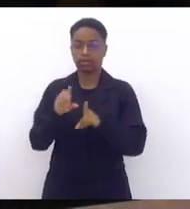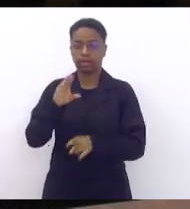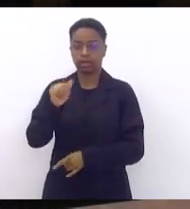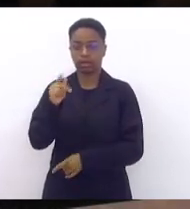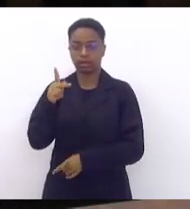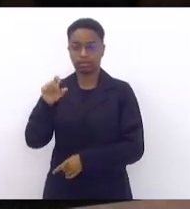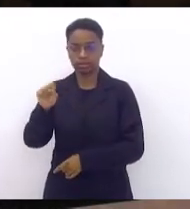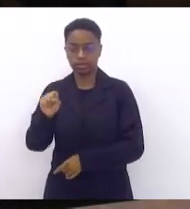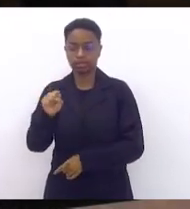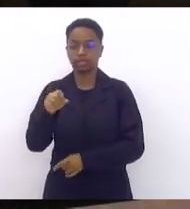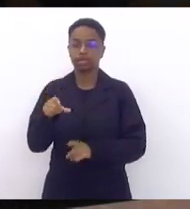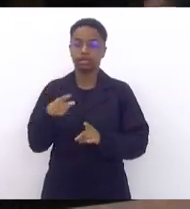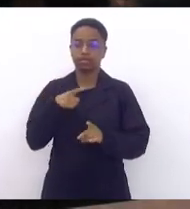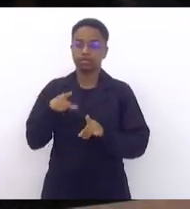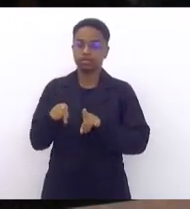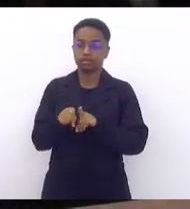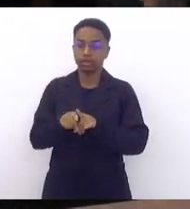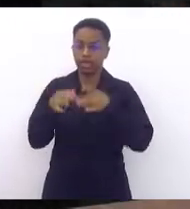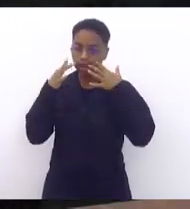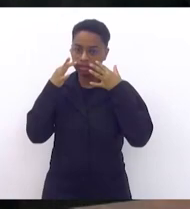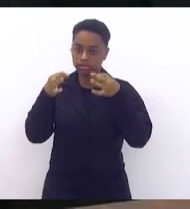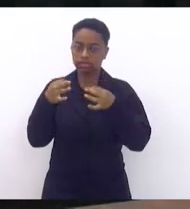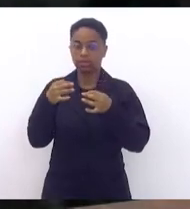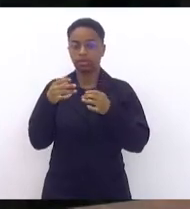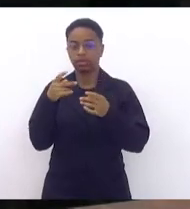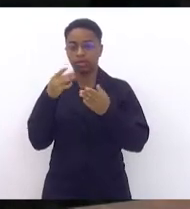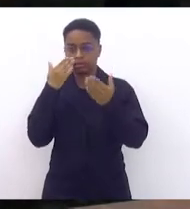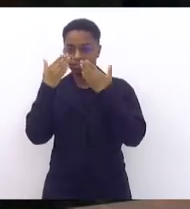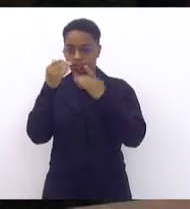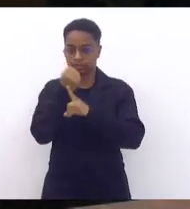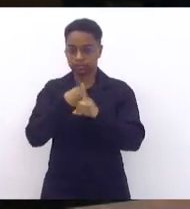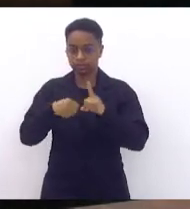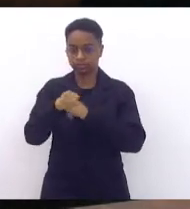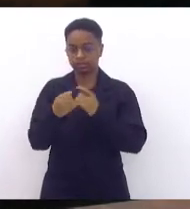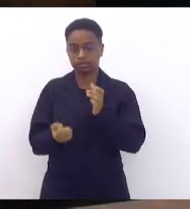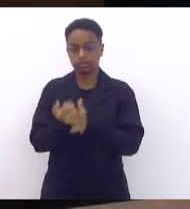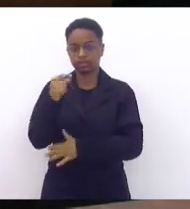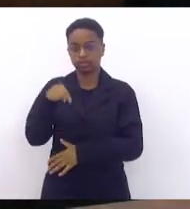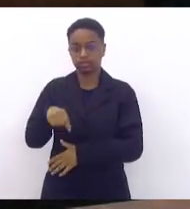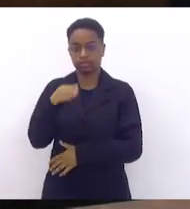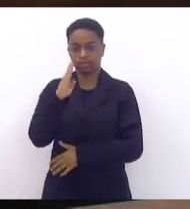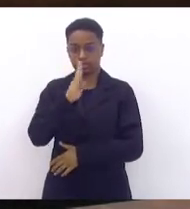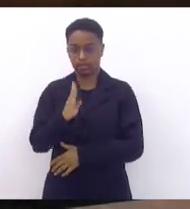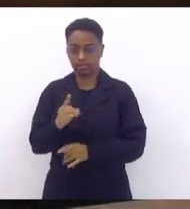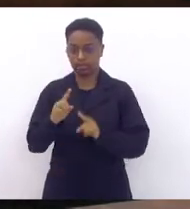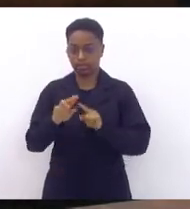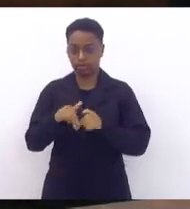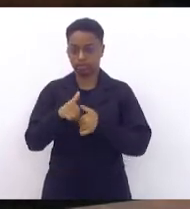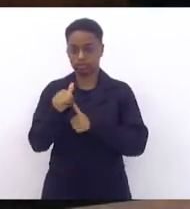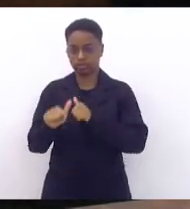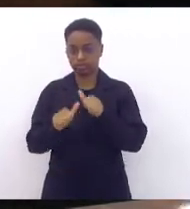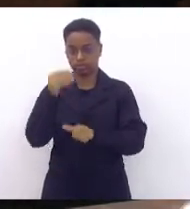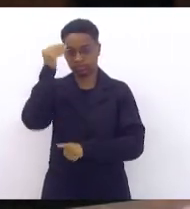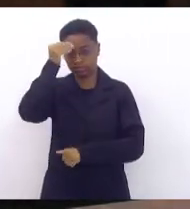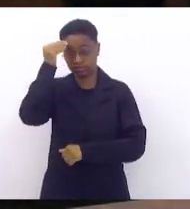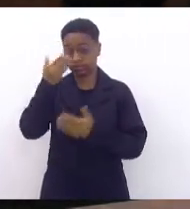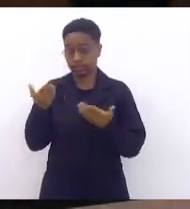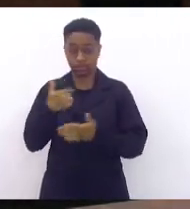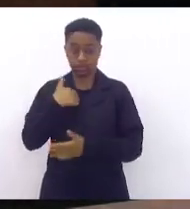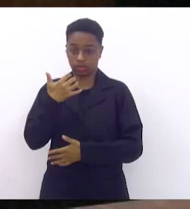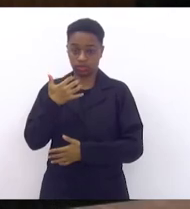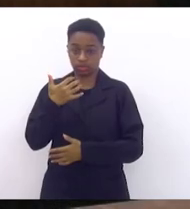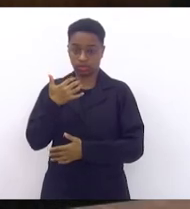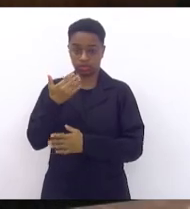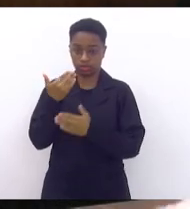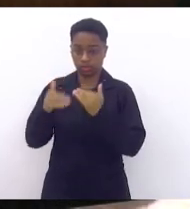atenção psicossocial que foi construída no Brasil a partir da reforma psiquiátrica. Então, não ao financiamento das